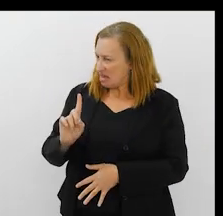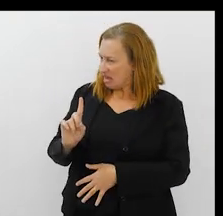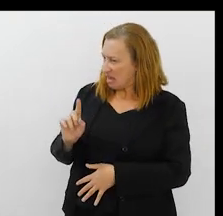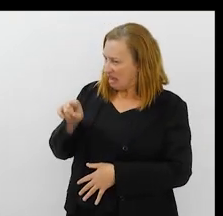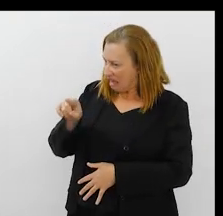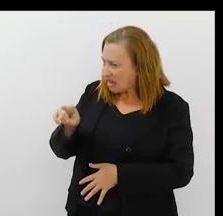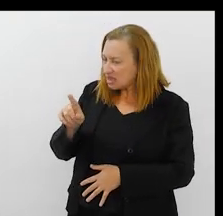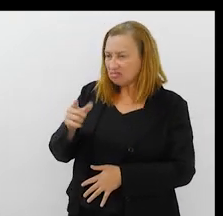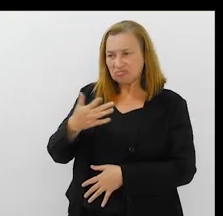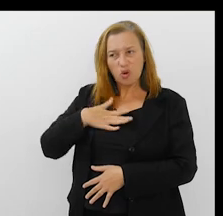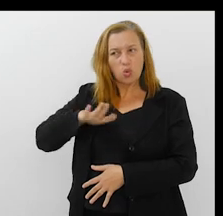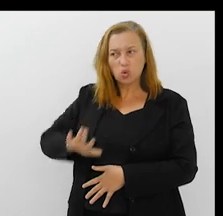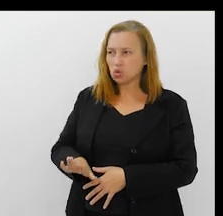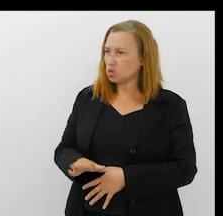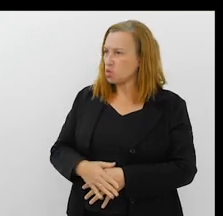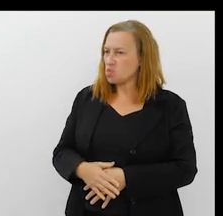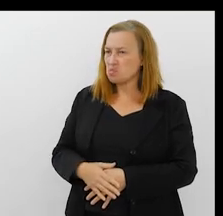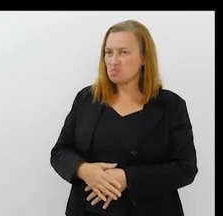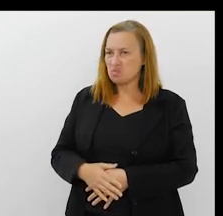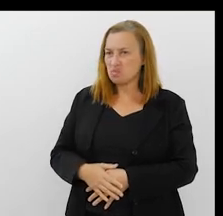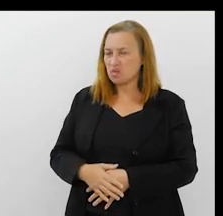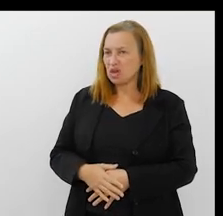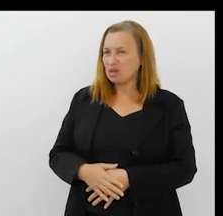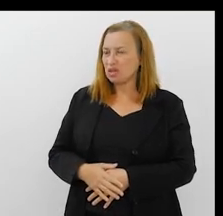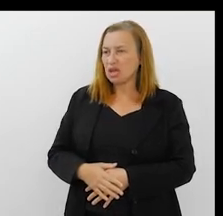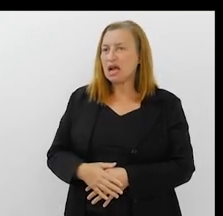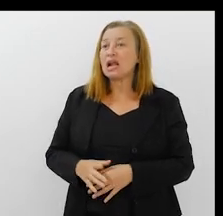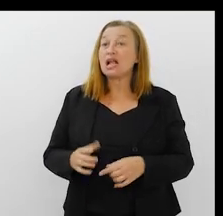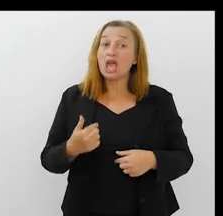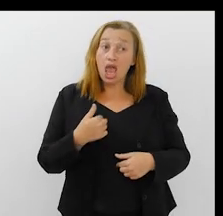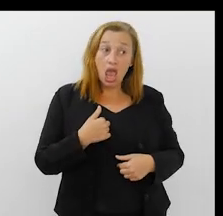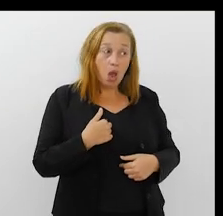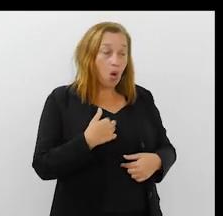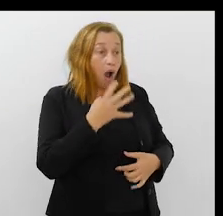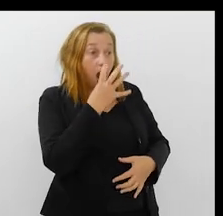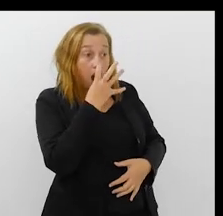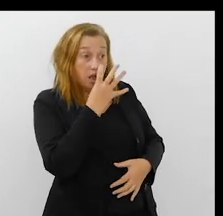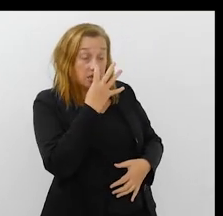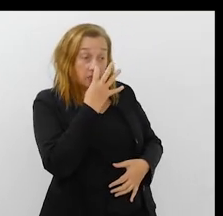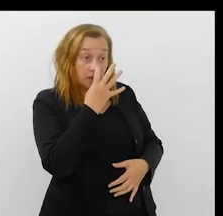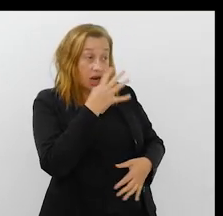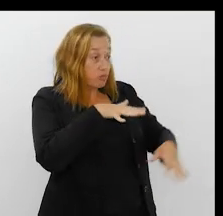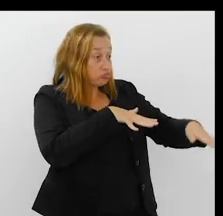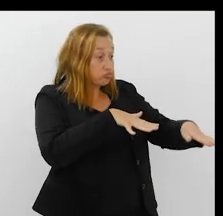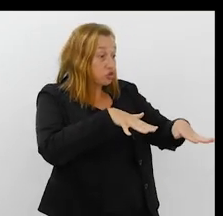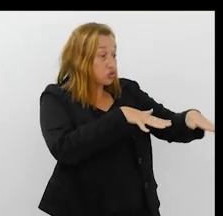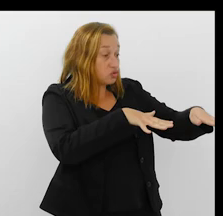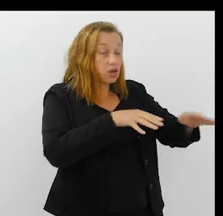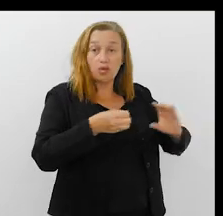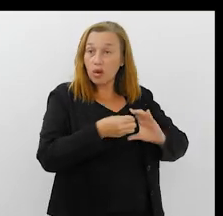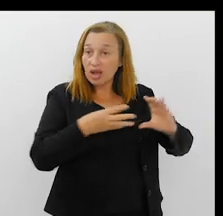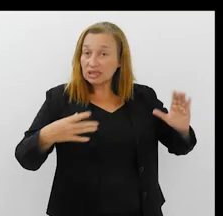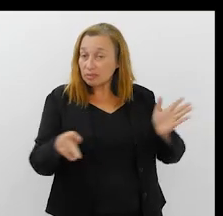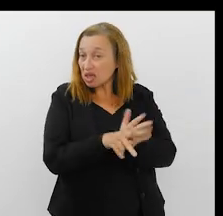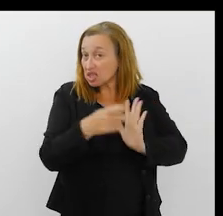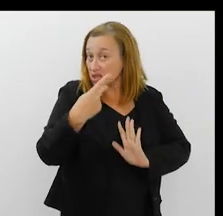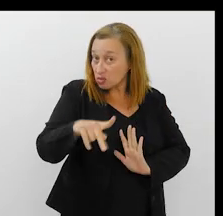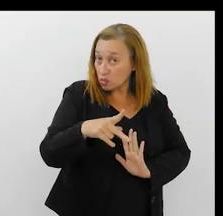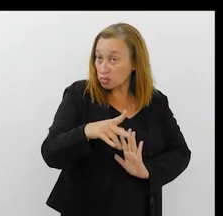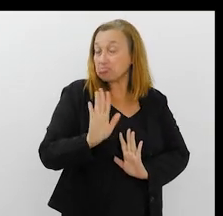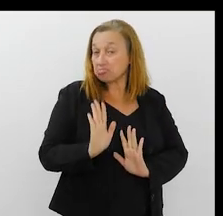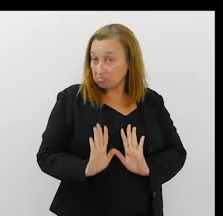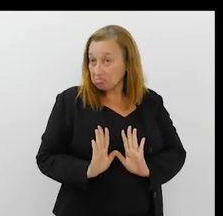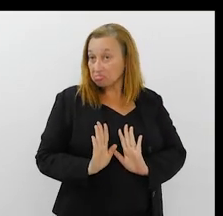gostou muito, não está do jeito dele, não. Quer dizer, eu já impressionado com a qualidade do acabamento, que é uma característica de vocês,